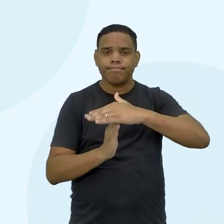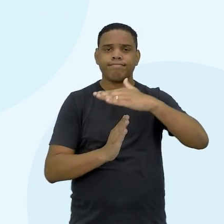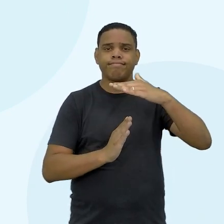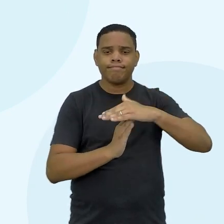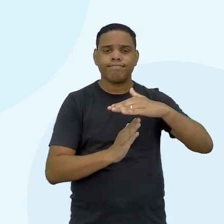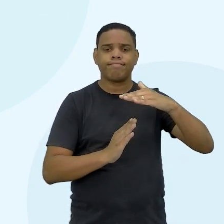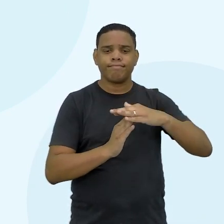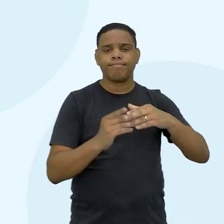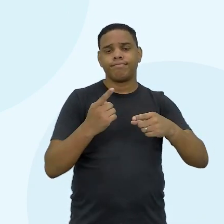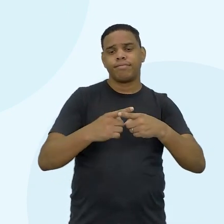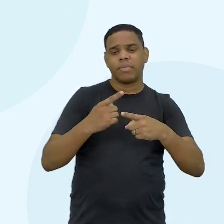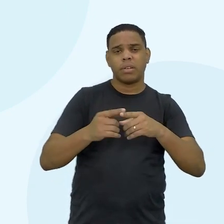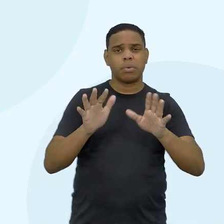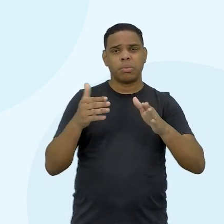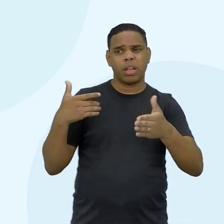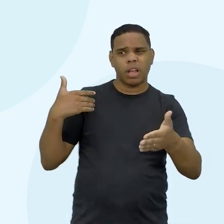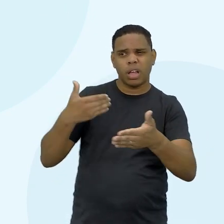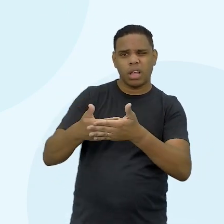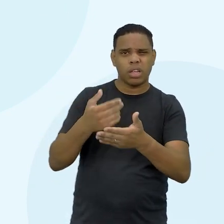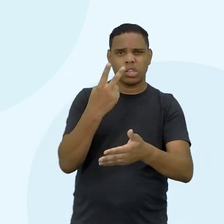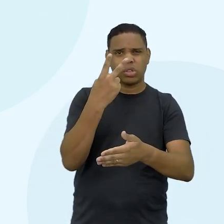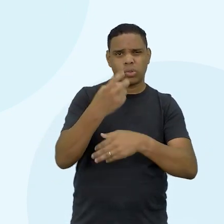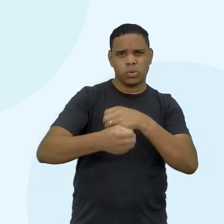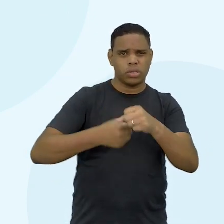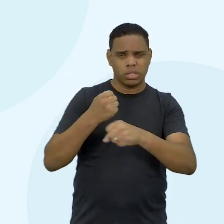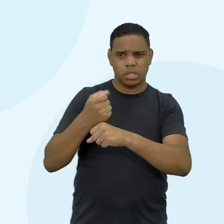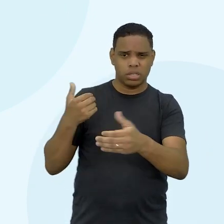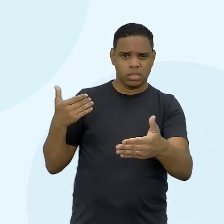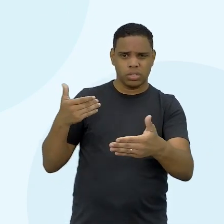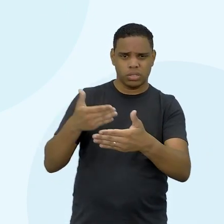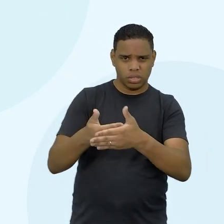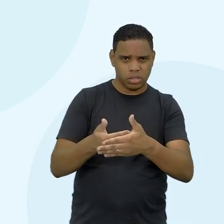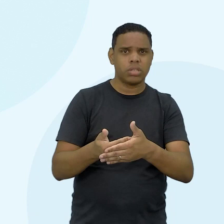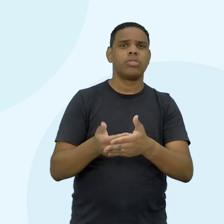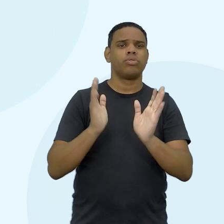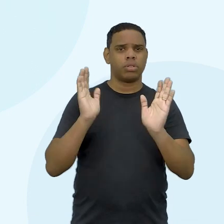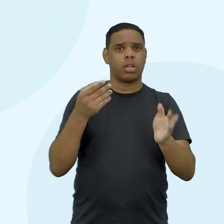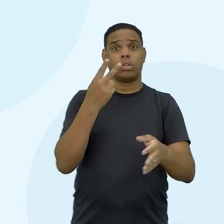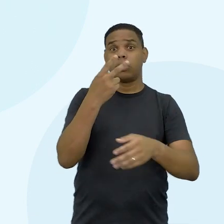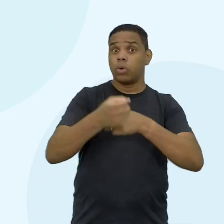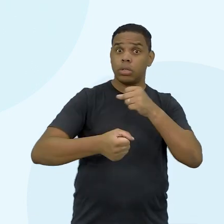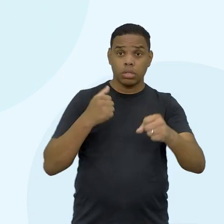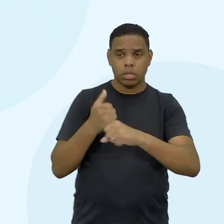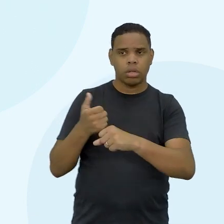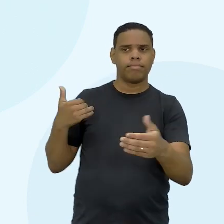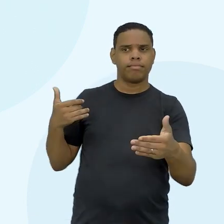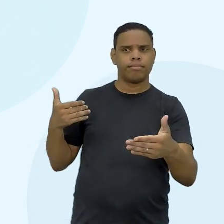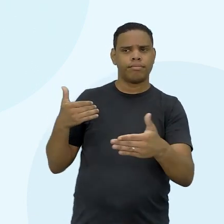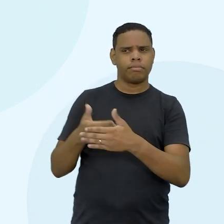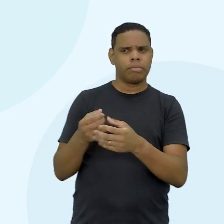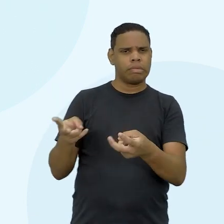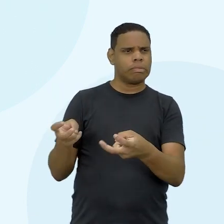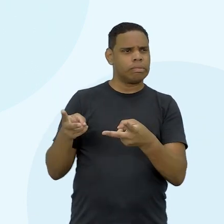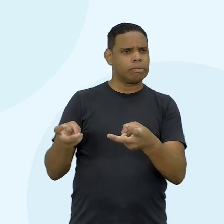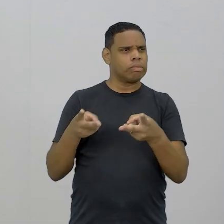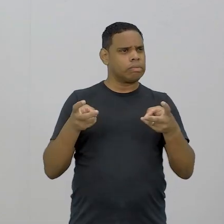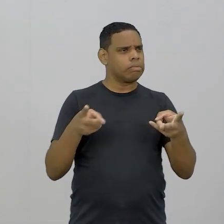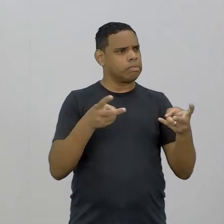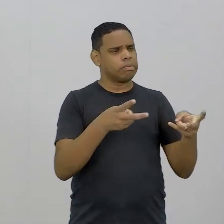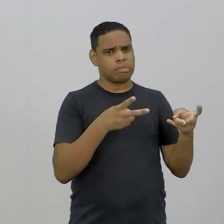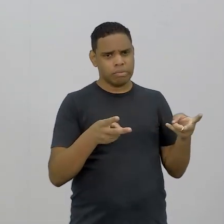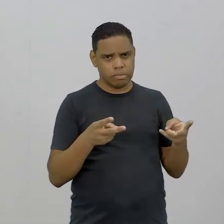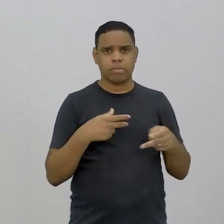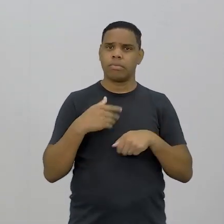raízes ocorre há pelo menos 2 anos. Então não é um problema de hoje que Que ele já vem Exato. observando. Exatamente, já